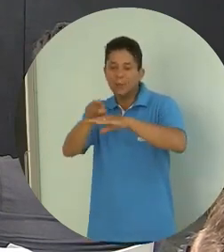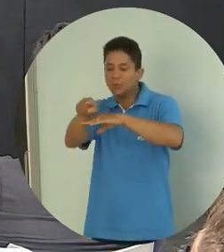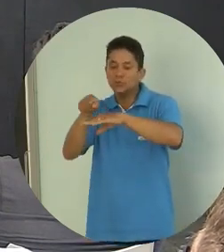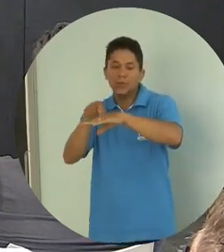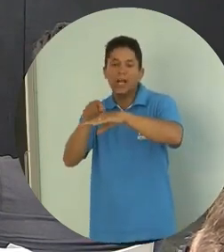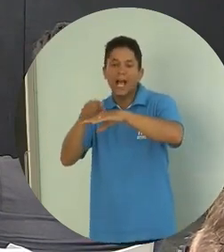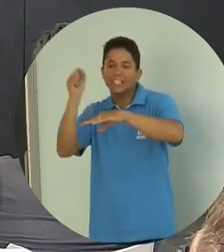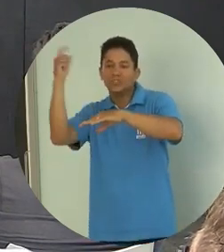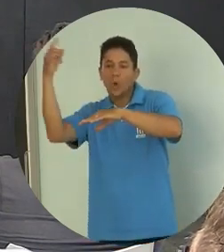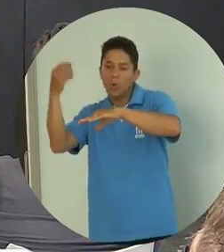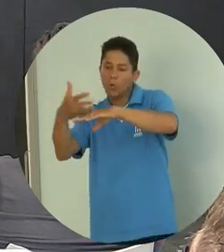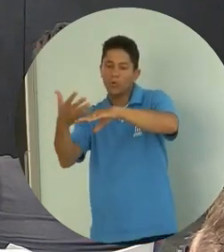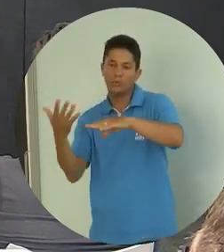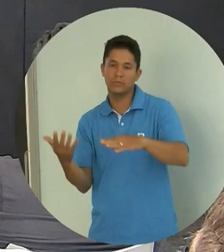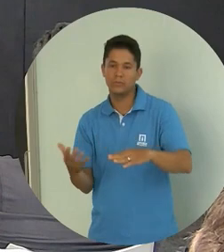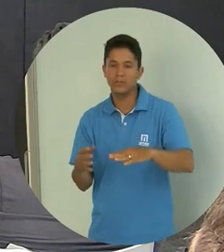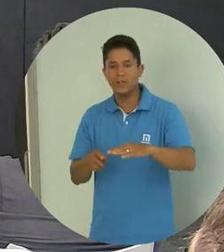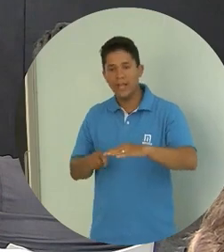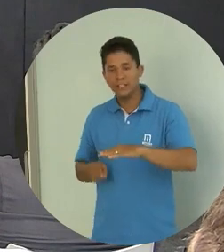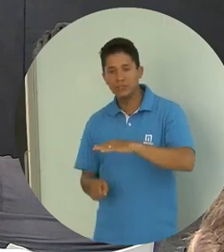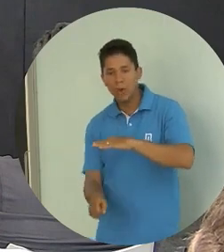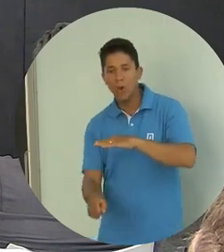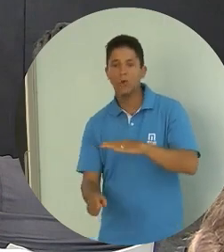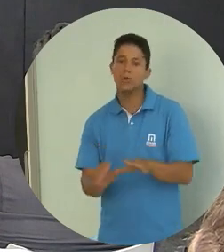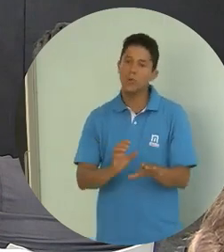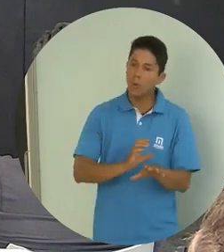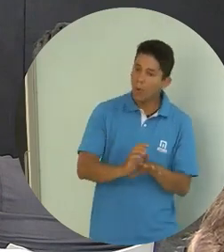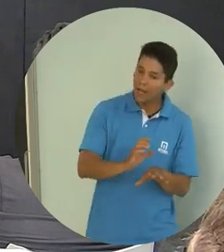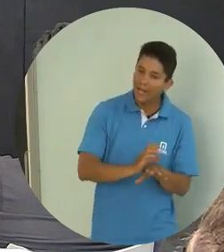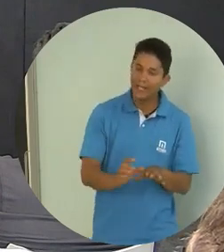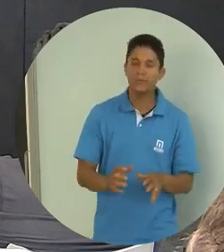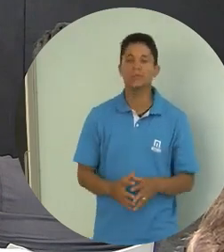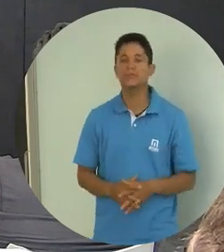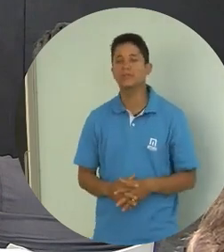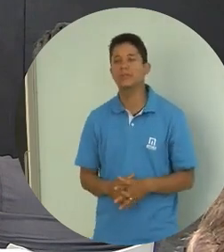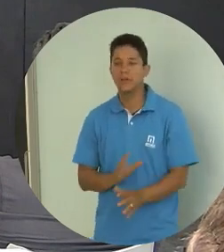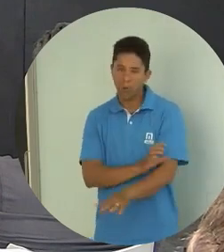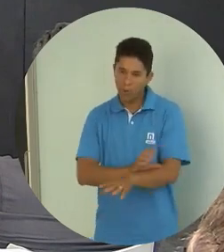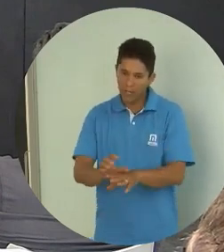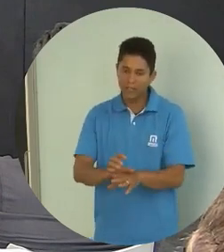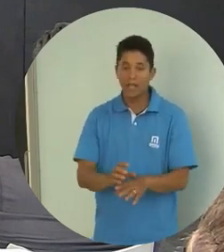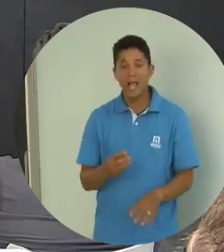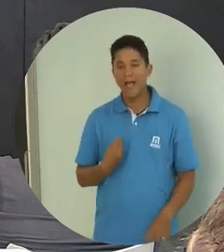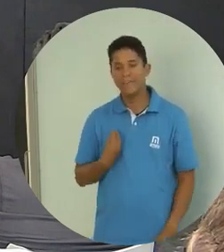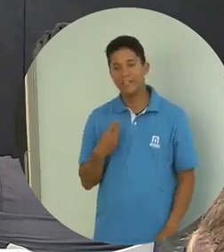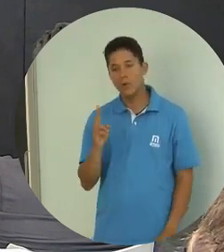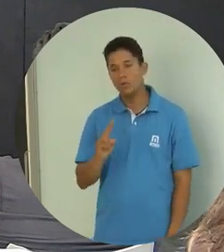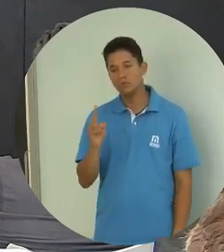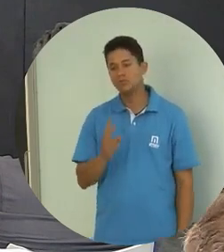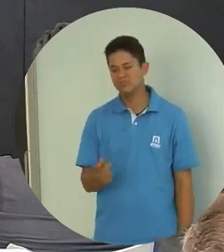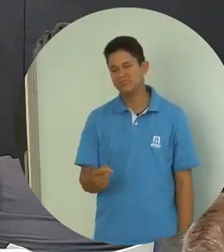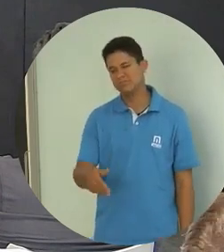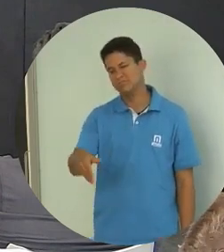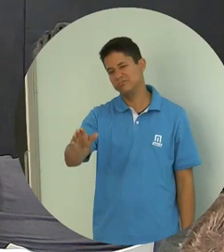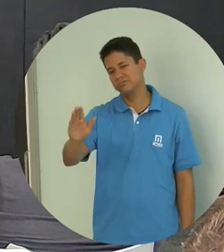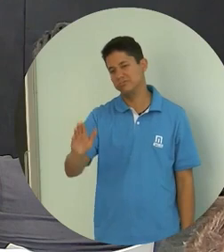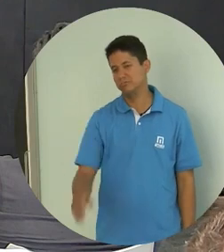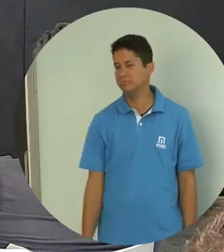injetar, né? Você injeta em solo, concreto, esse tipo de coisa. Então a vida útil é ilimitada, tá?